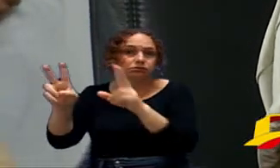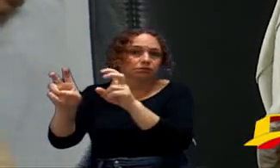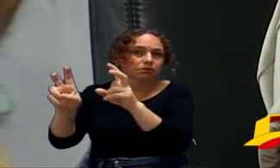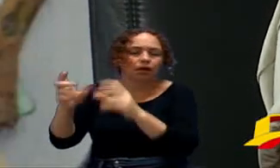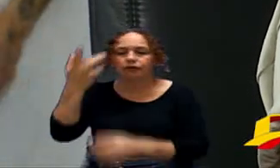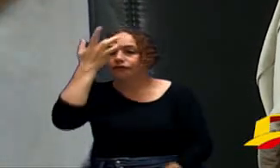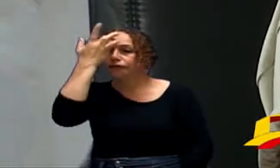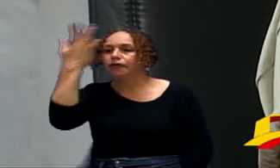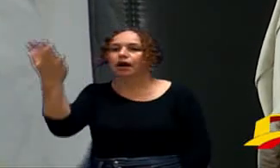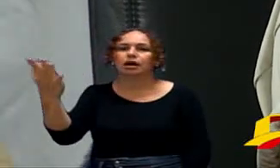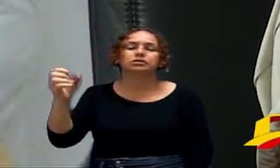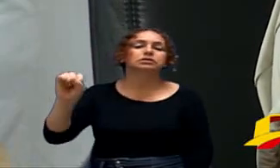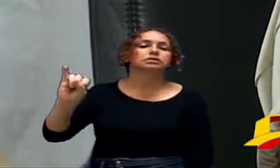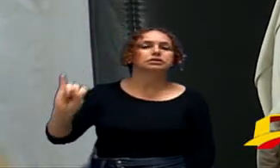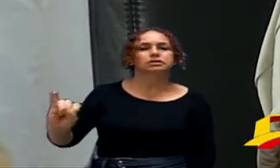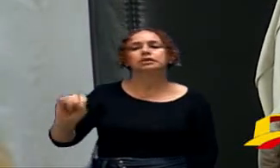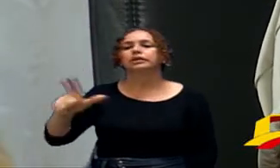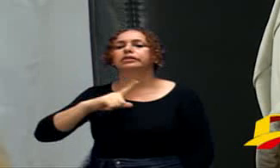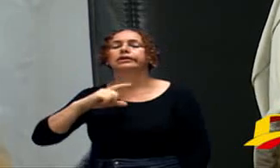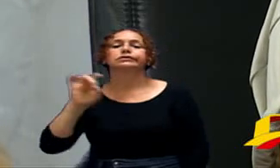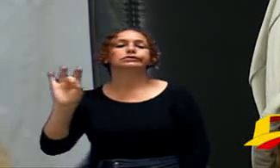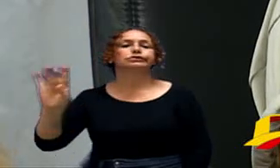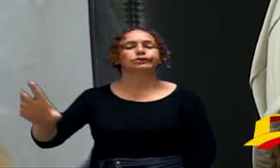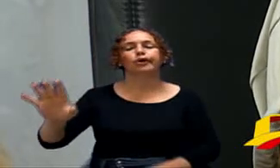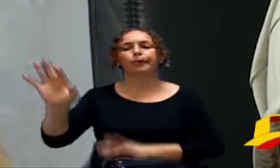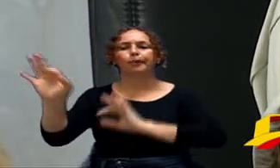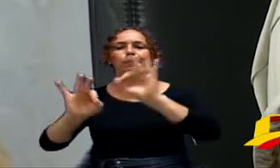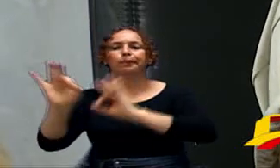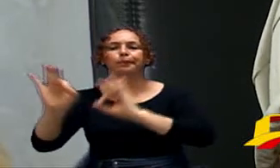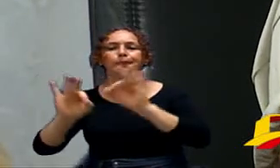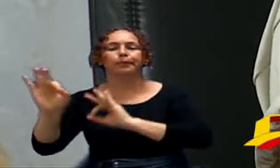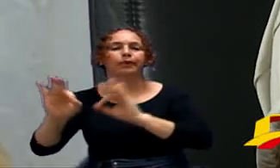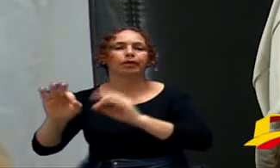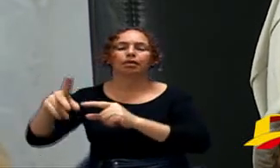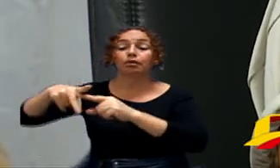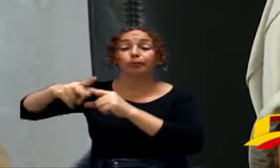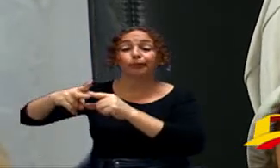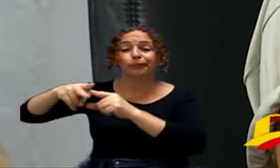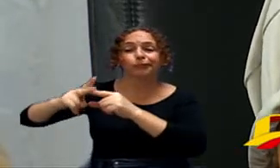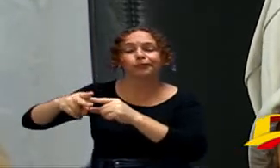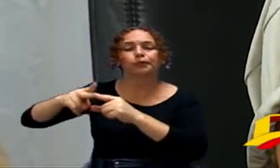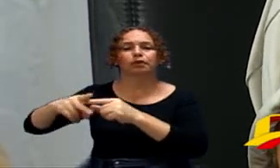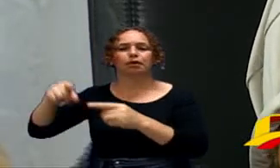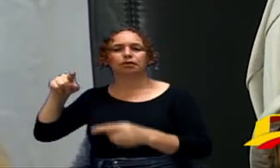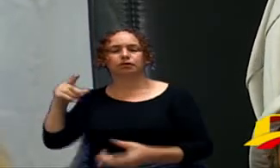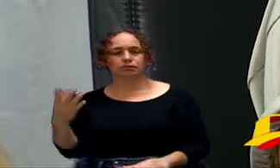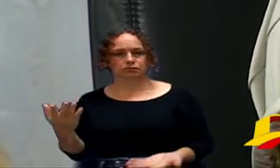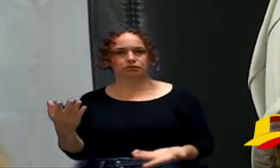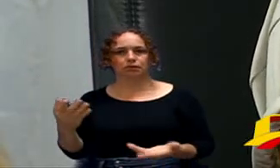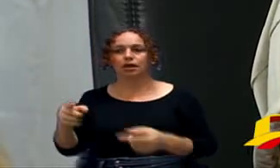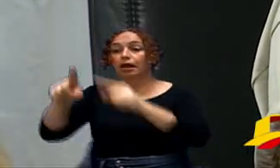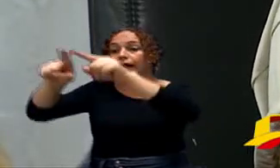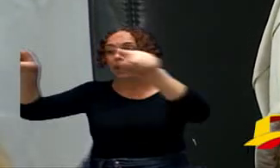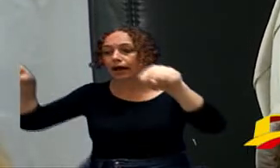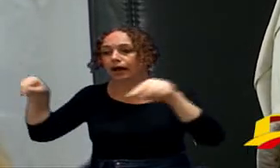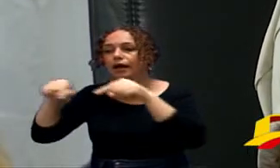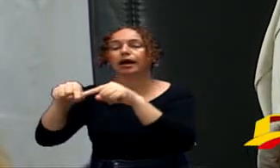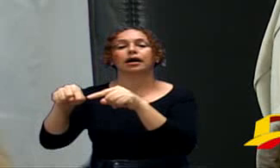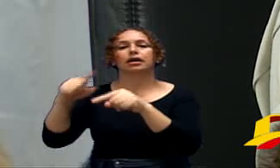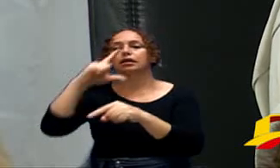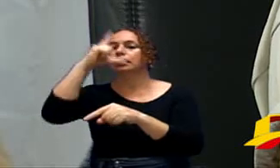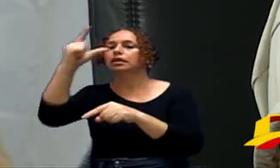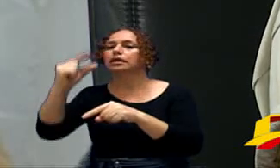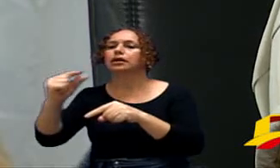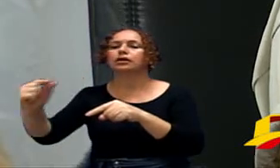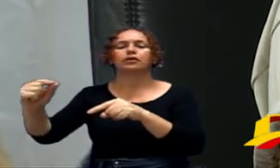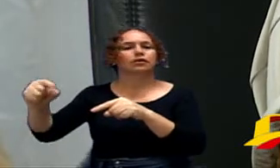fácil só um plano de recuperação pontual, algumas reformas pontuais, O recinto do Sandro atende totalmente às